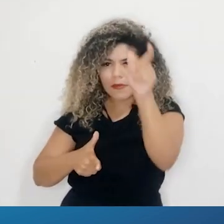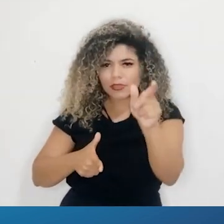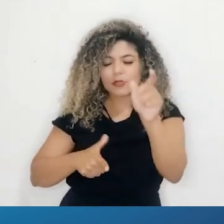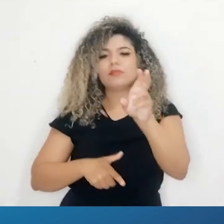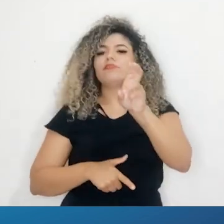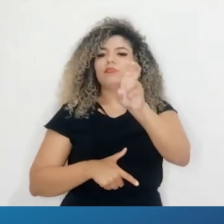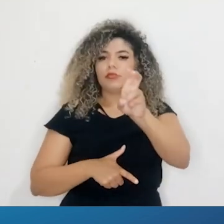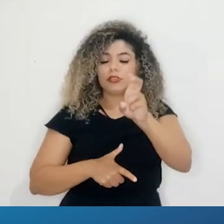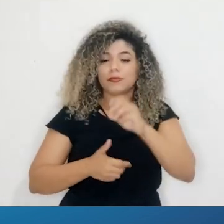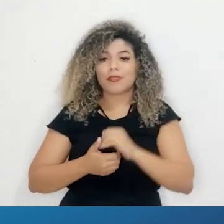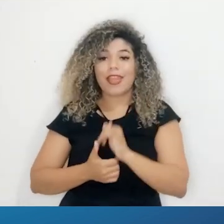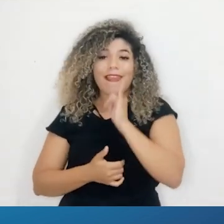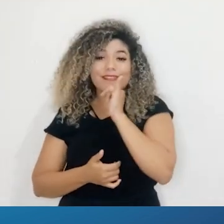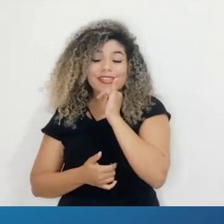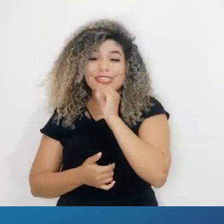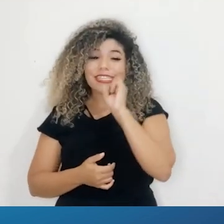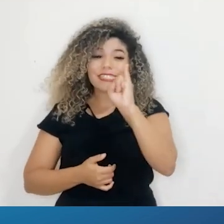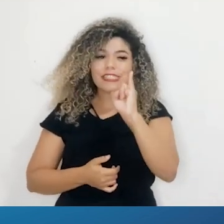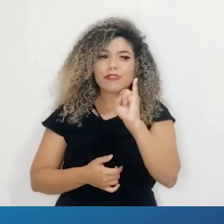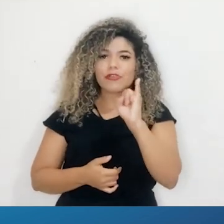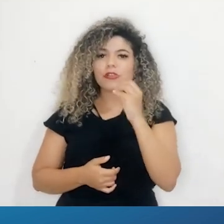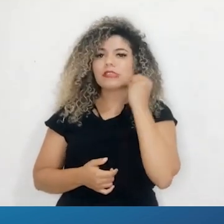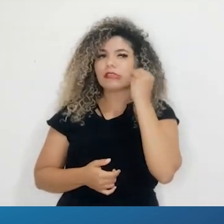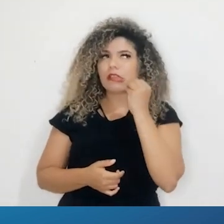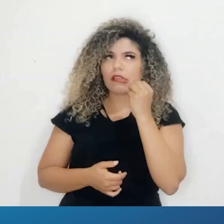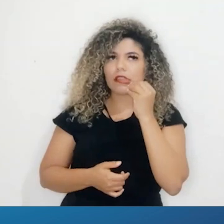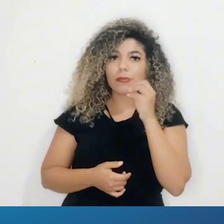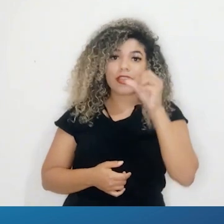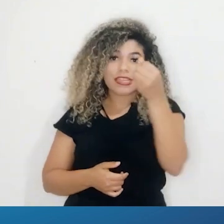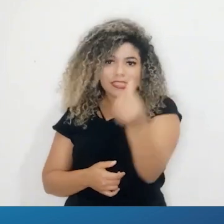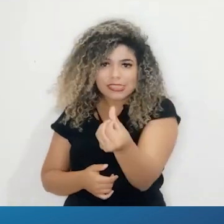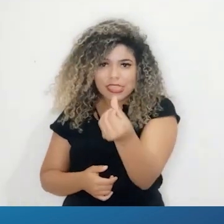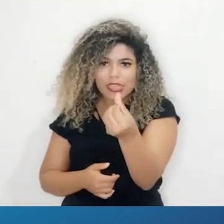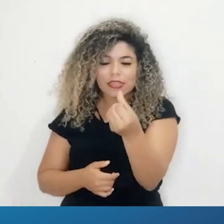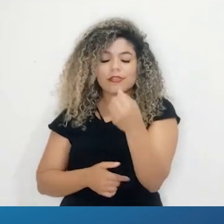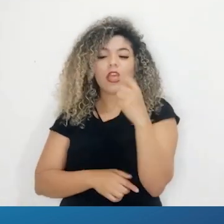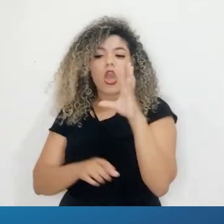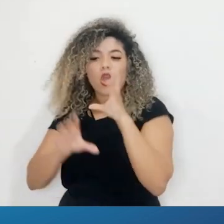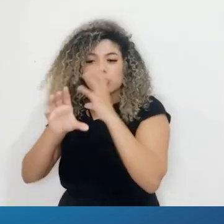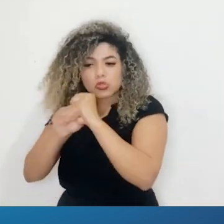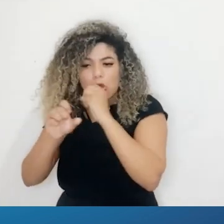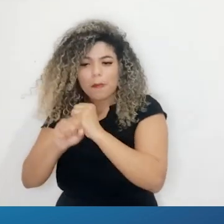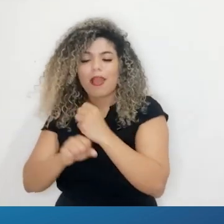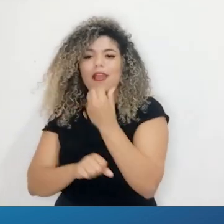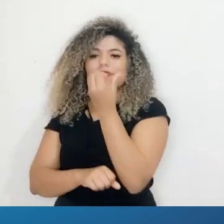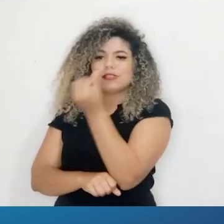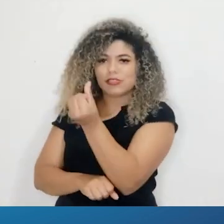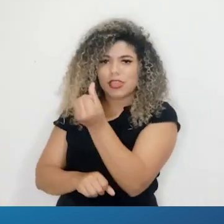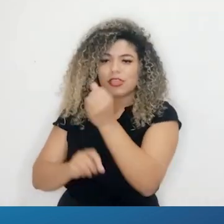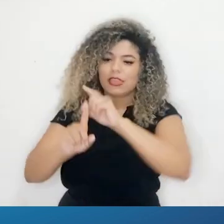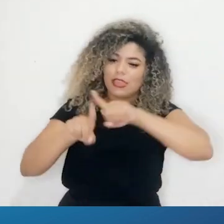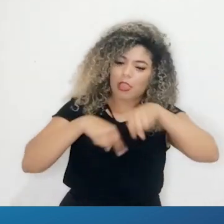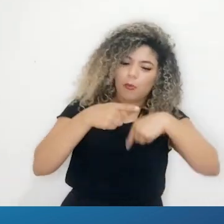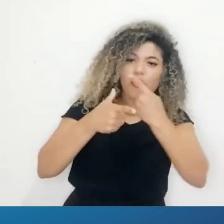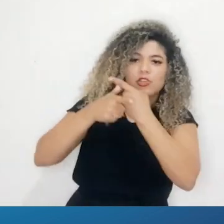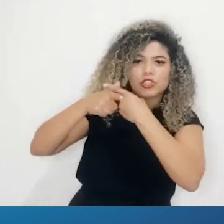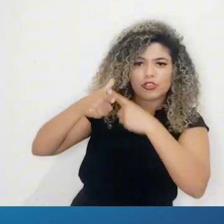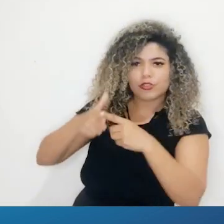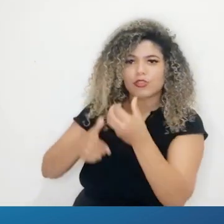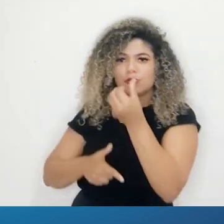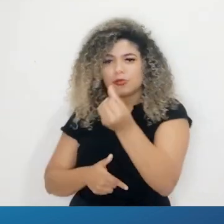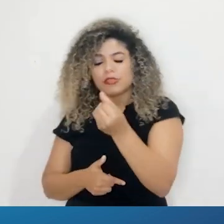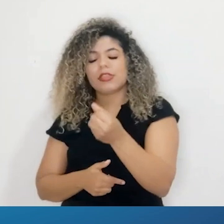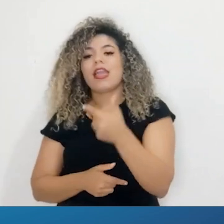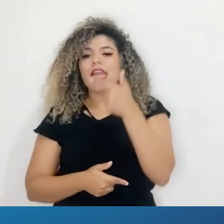pessoas se fossem seis pessoas somari as alturas das seis iríamos dividir por seis se